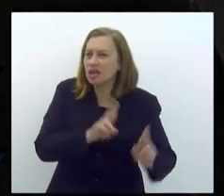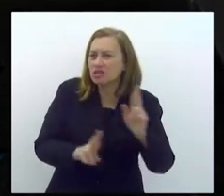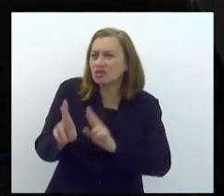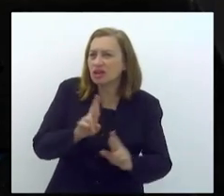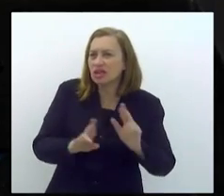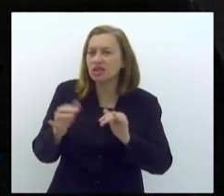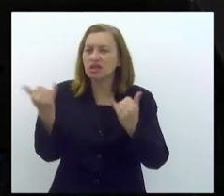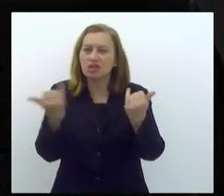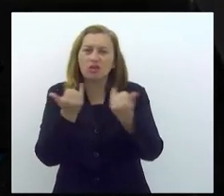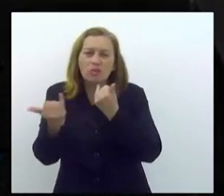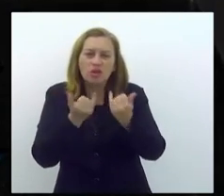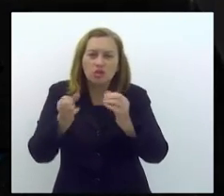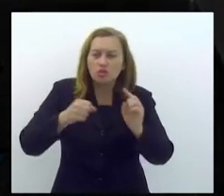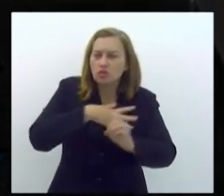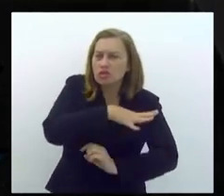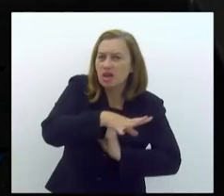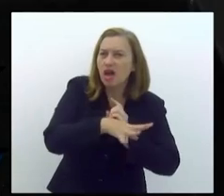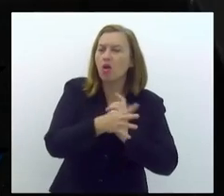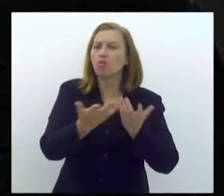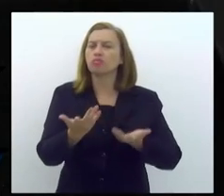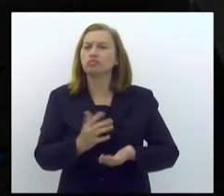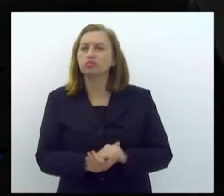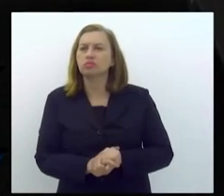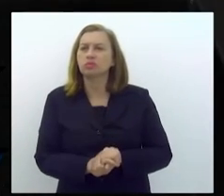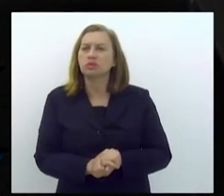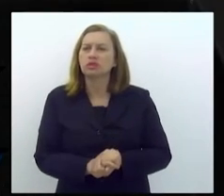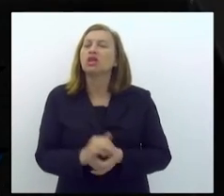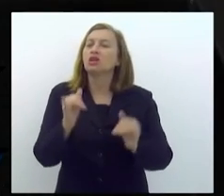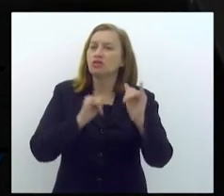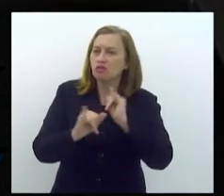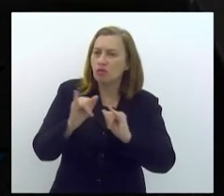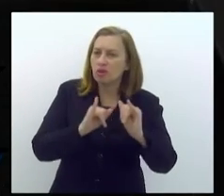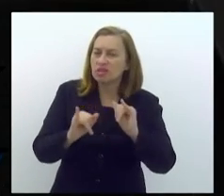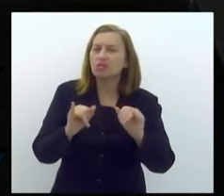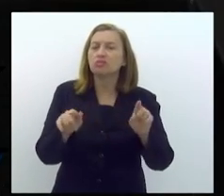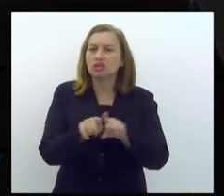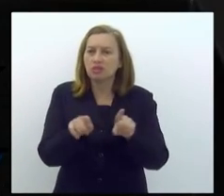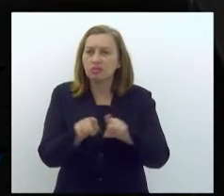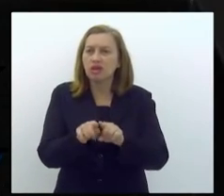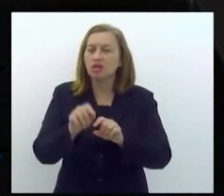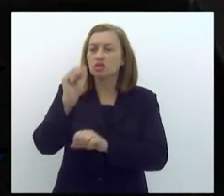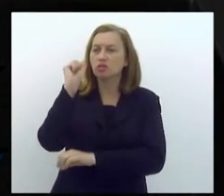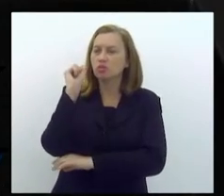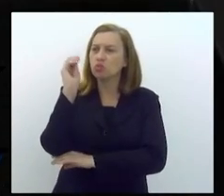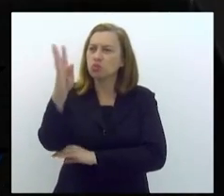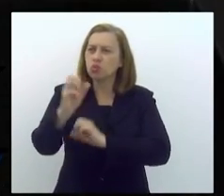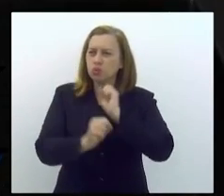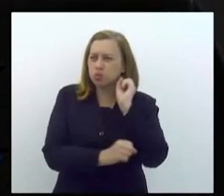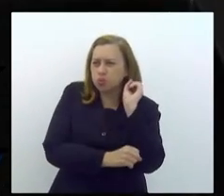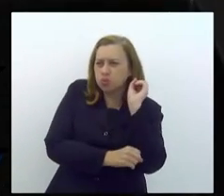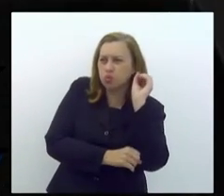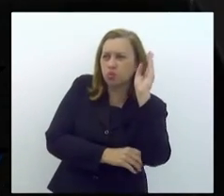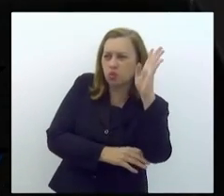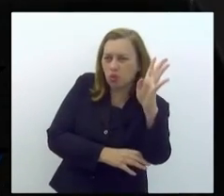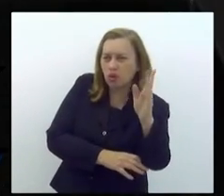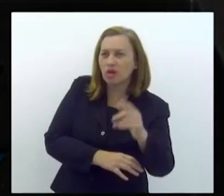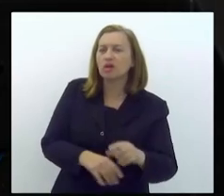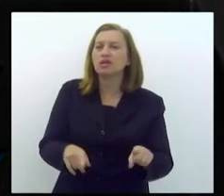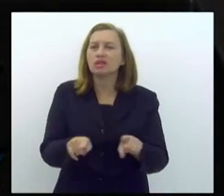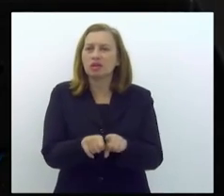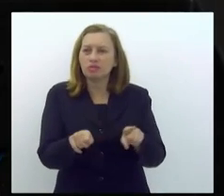sociais a dados relacionados também ao meio ambiente as maiores Produções sobre Baía de